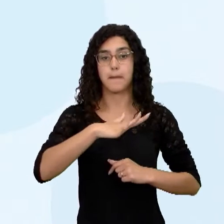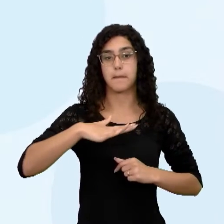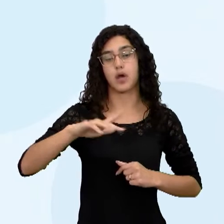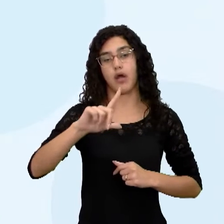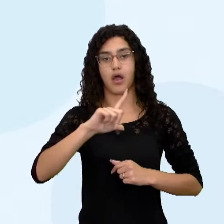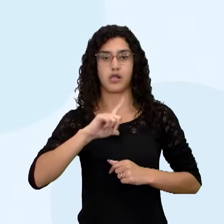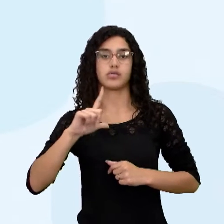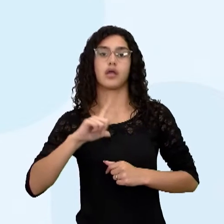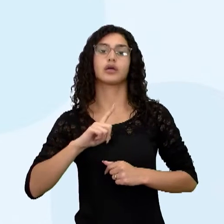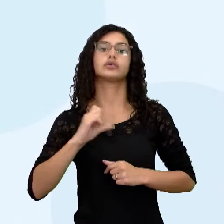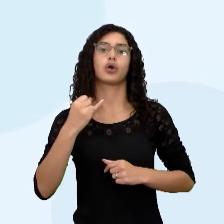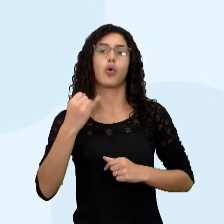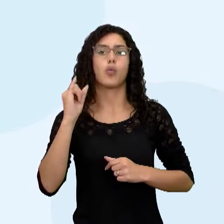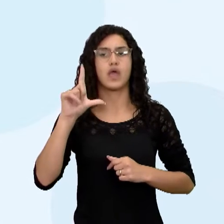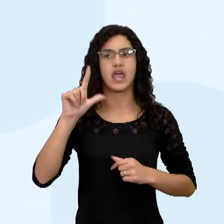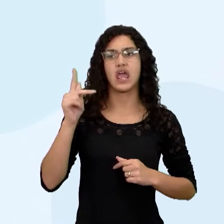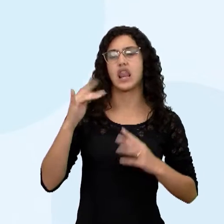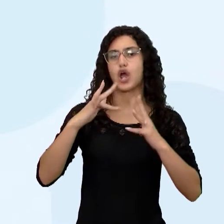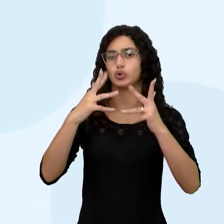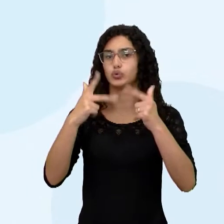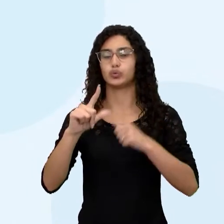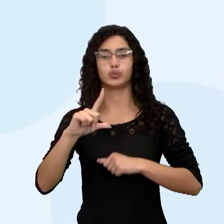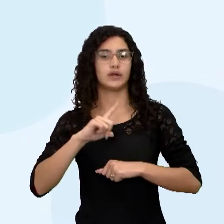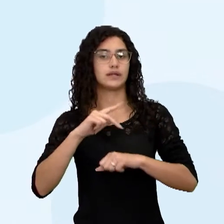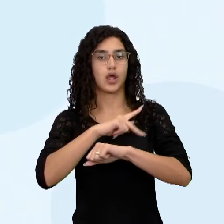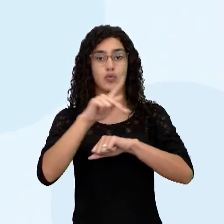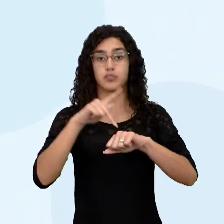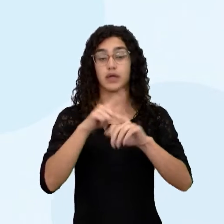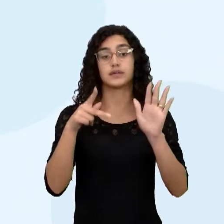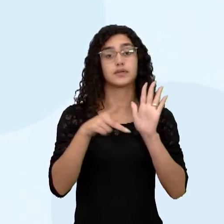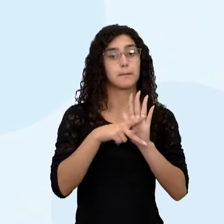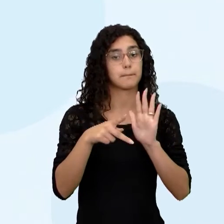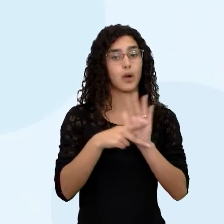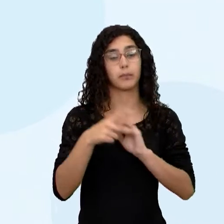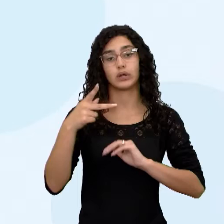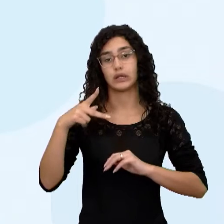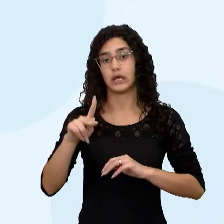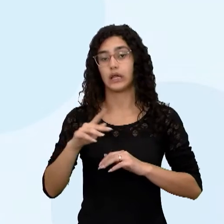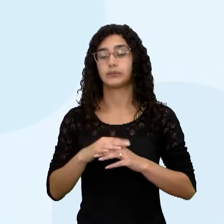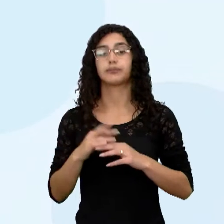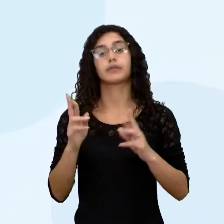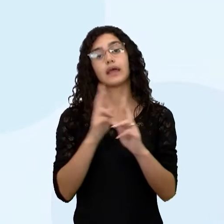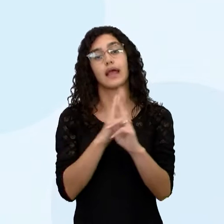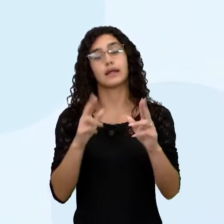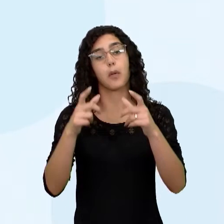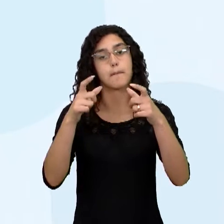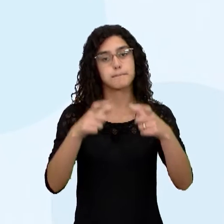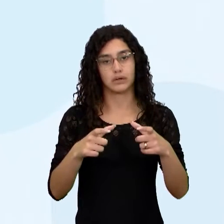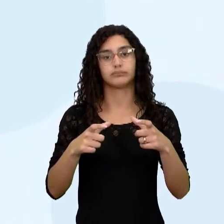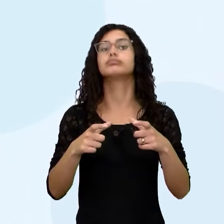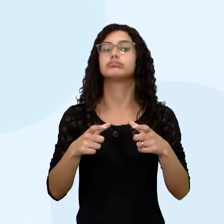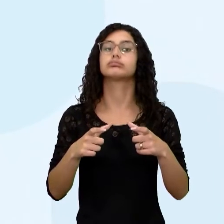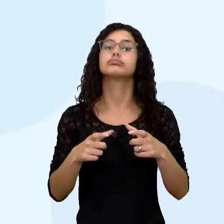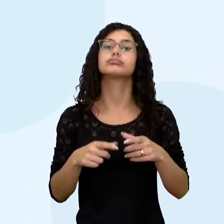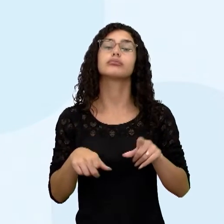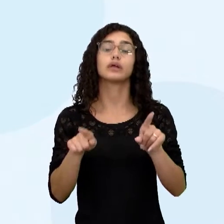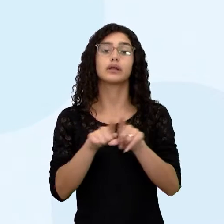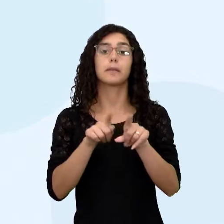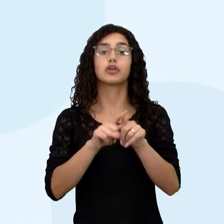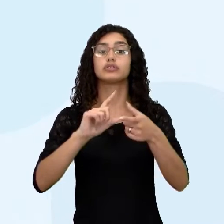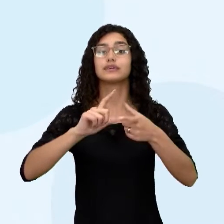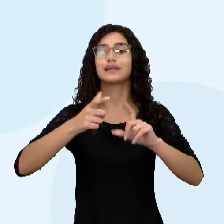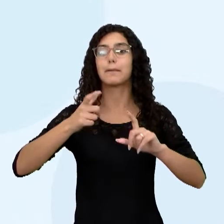emerso aí, né, contando com ilhas, né, os próprios países aí, nessa relação aí de localização e